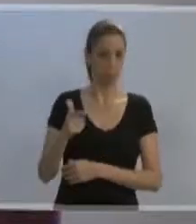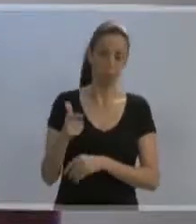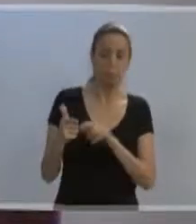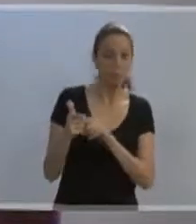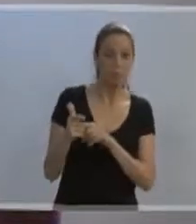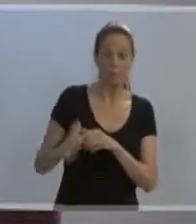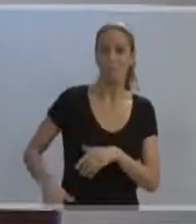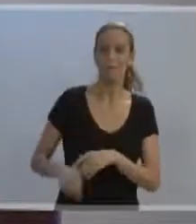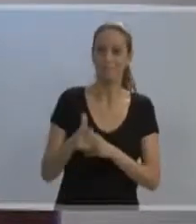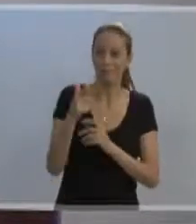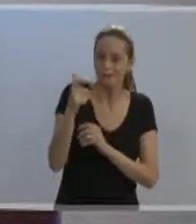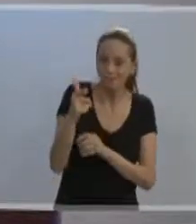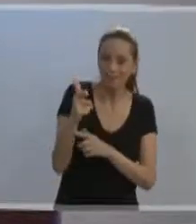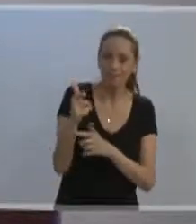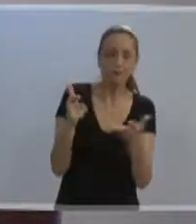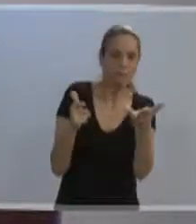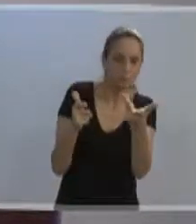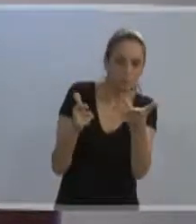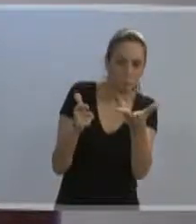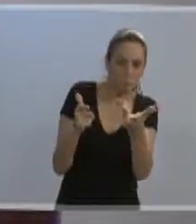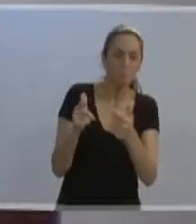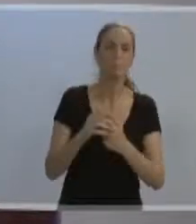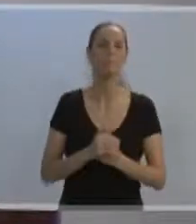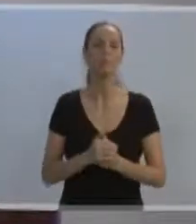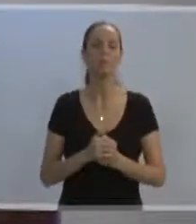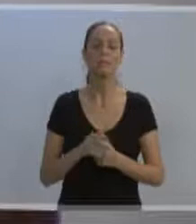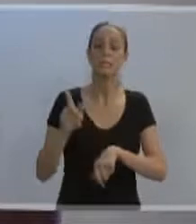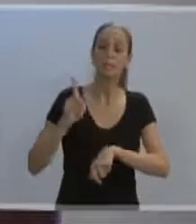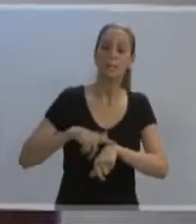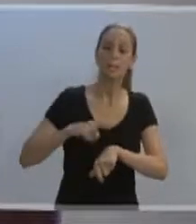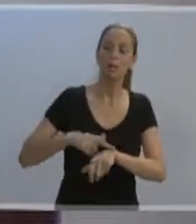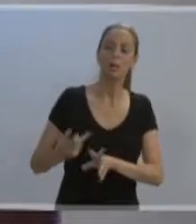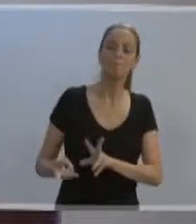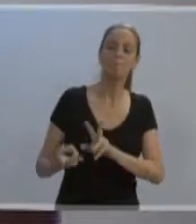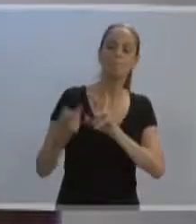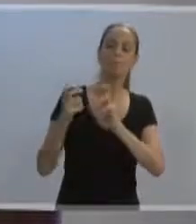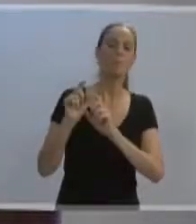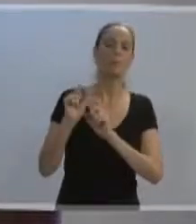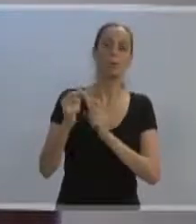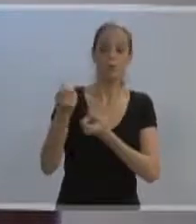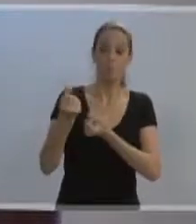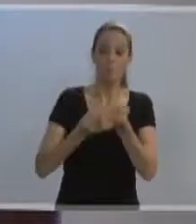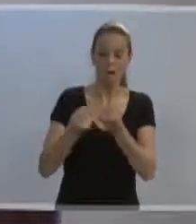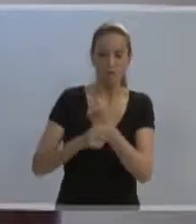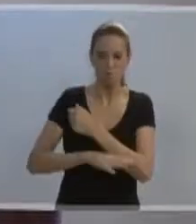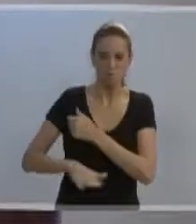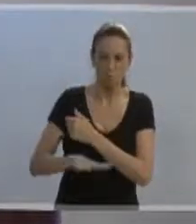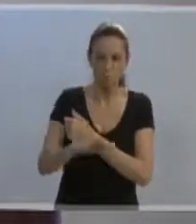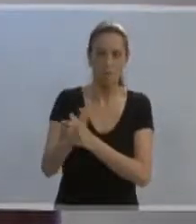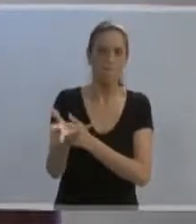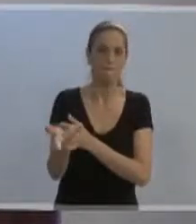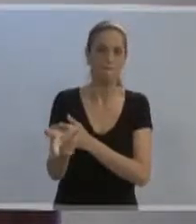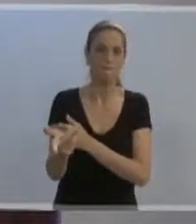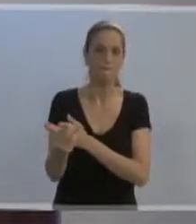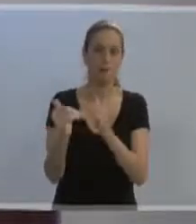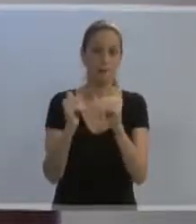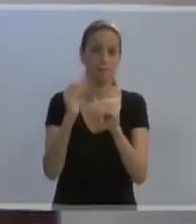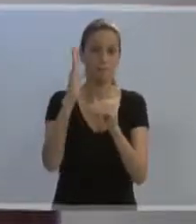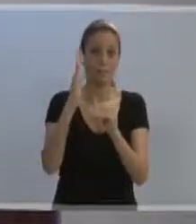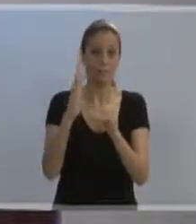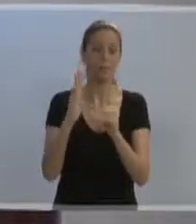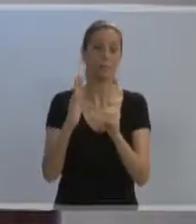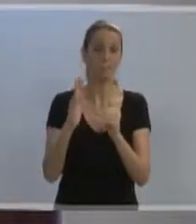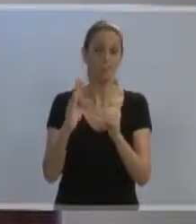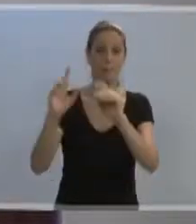e é e autuar ou identificar o cidadão numa velocidade acima do que